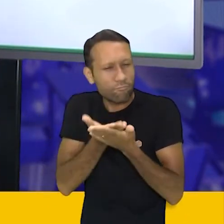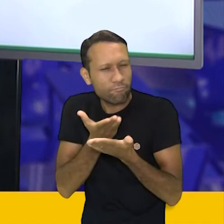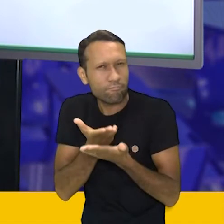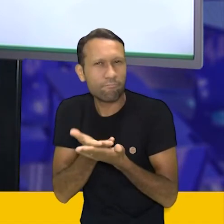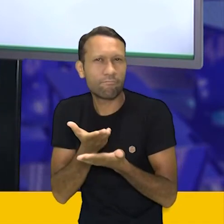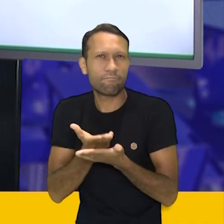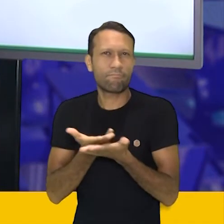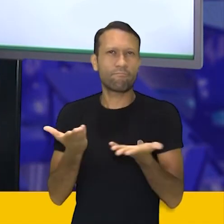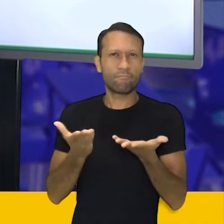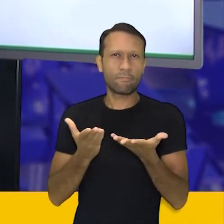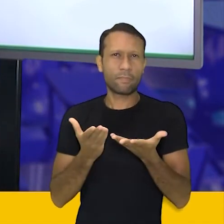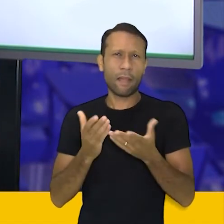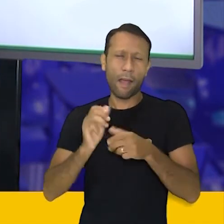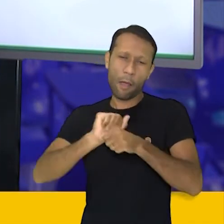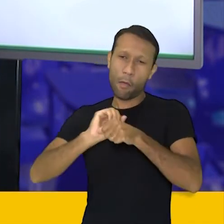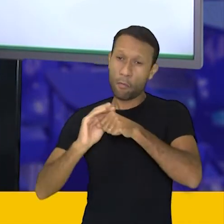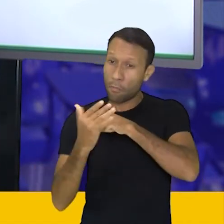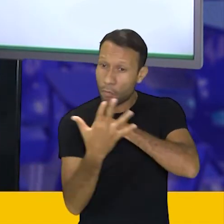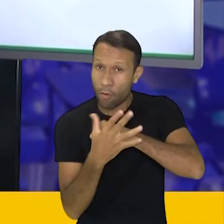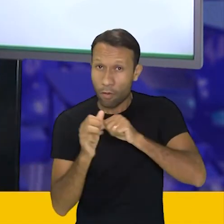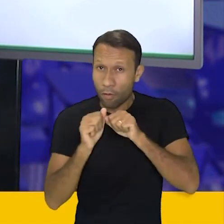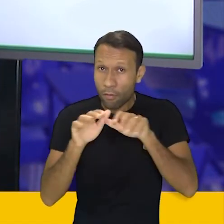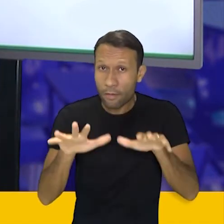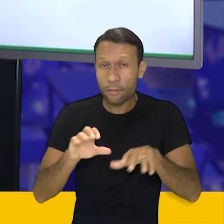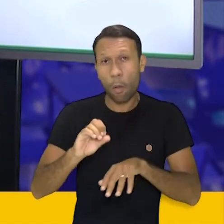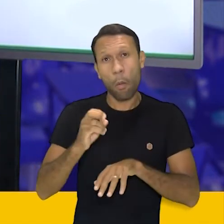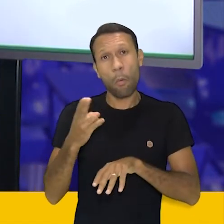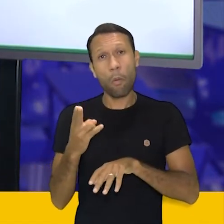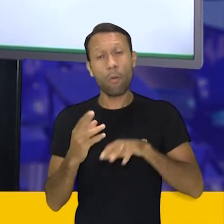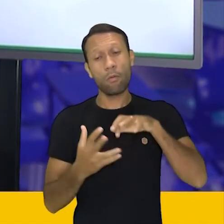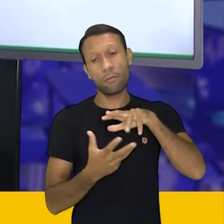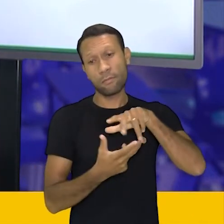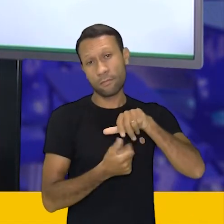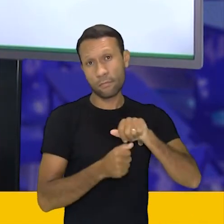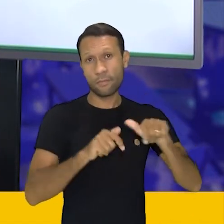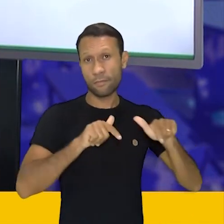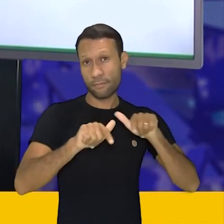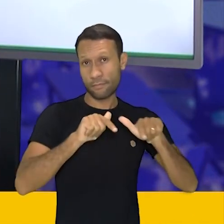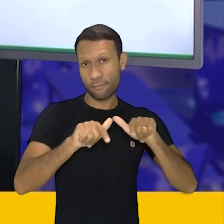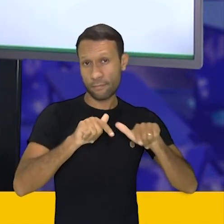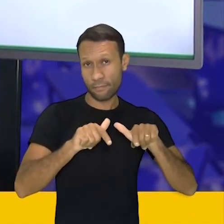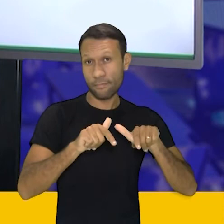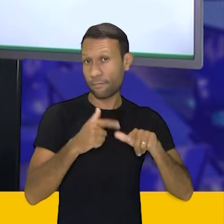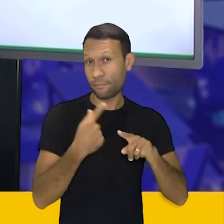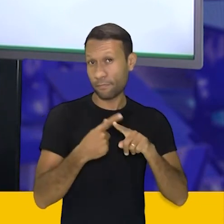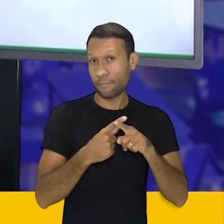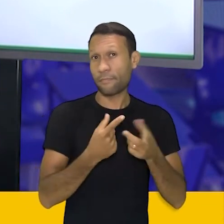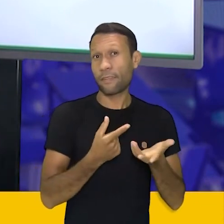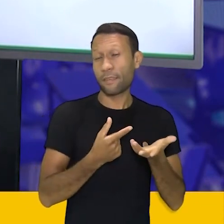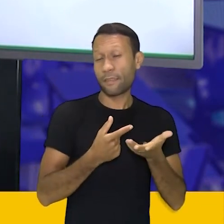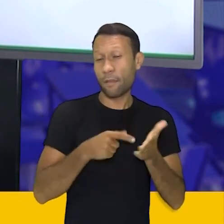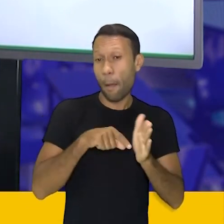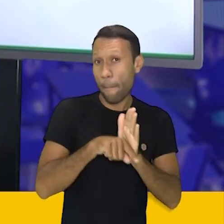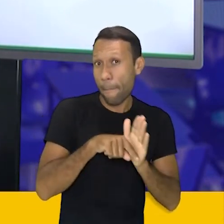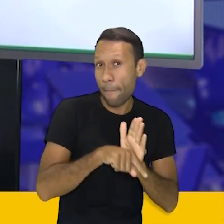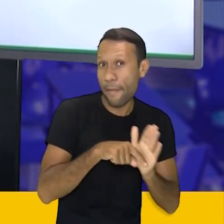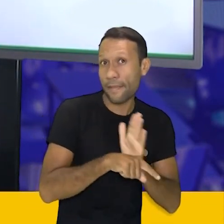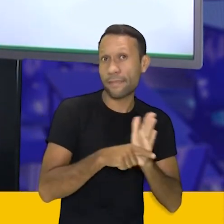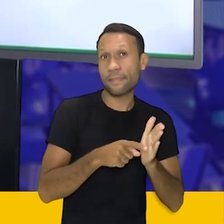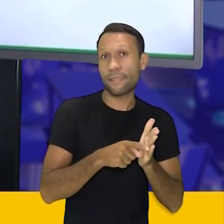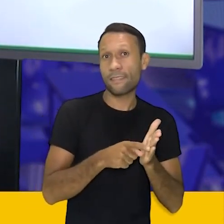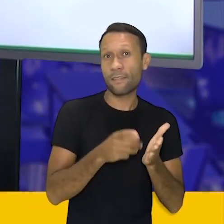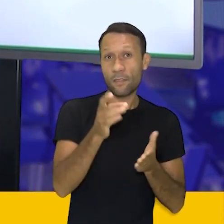mundo do trabalho, ou mesmo do coronavírus, para que sua pesquisa fique a melhor possível. Porque quando você